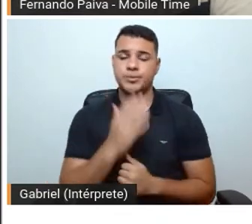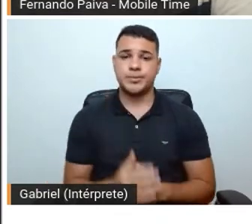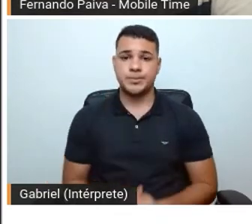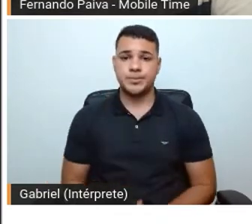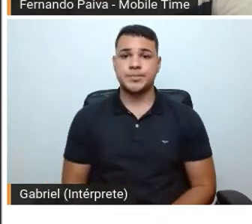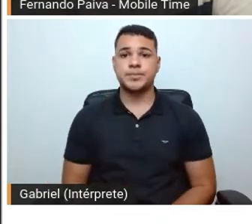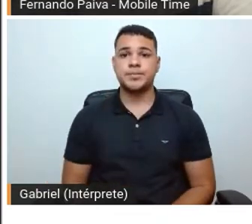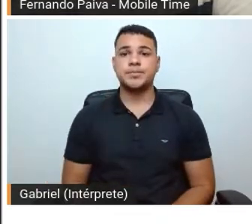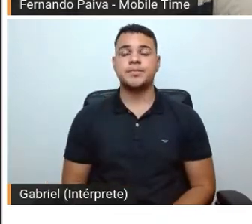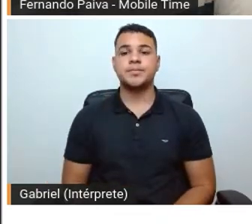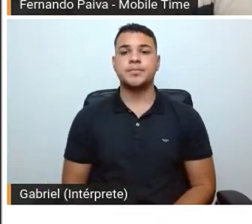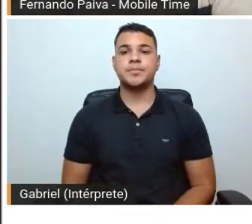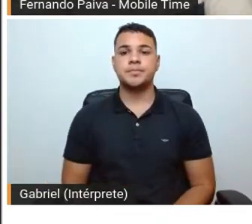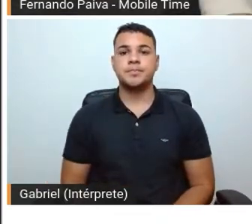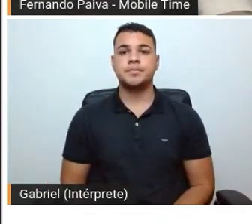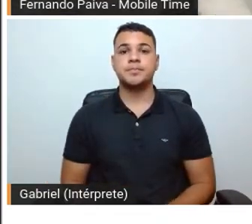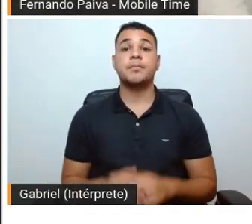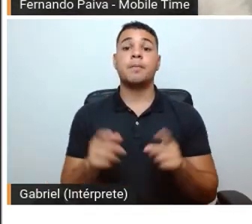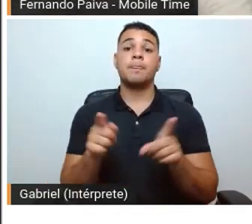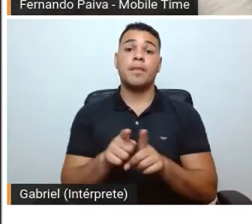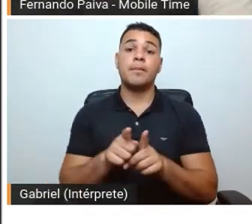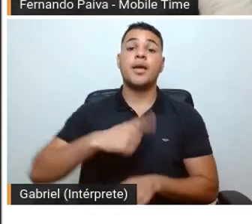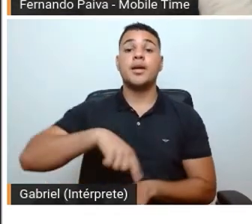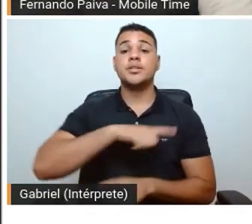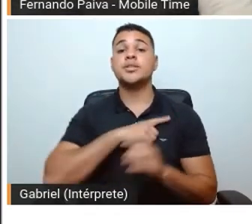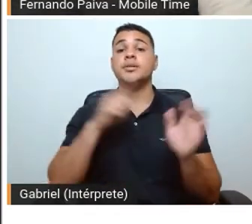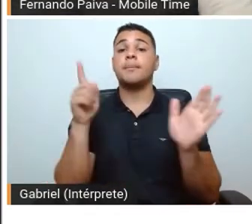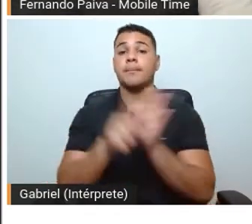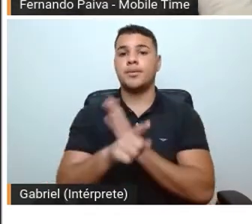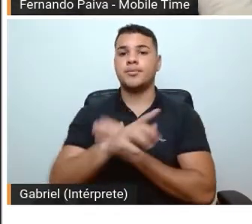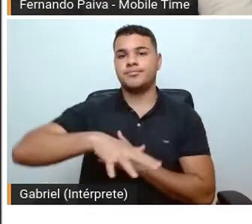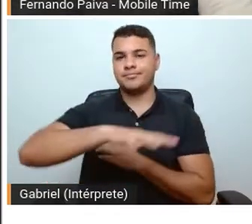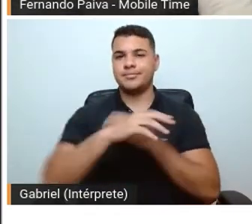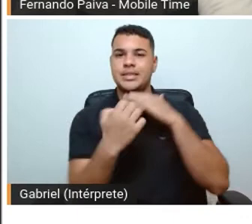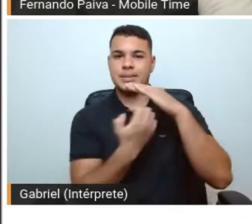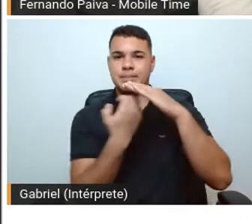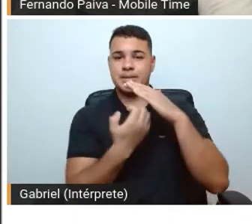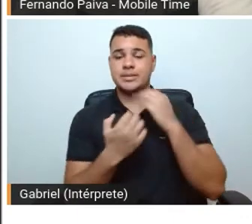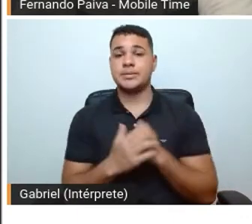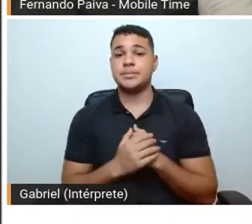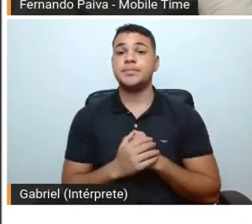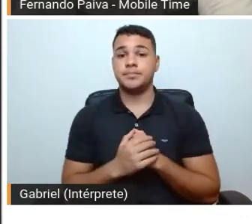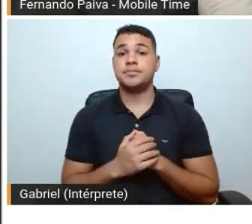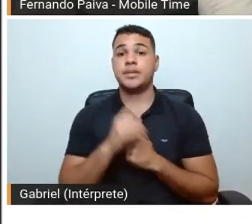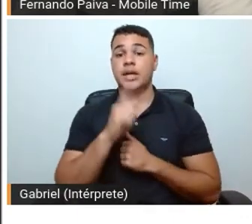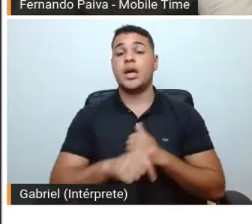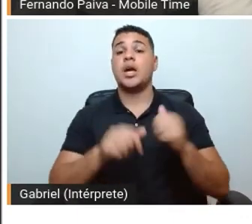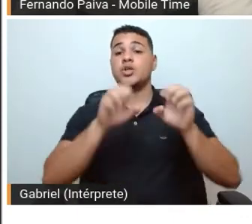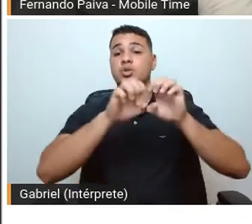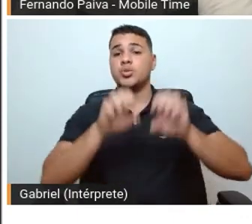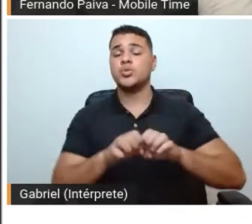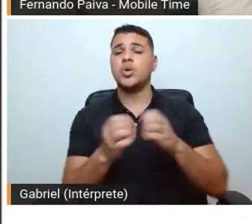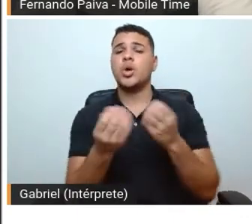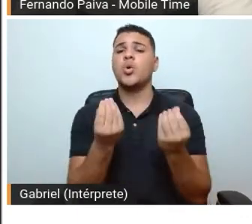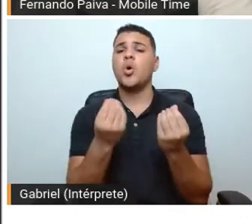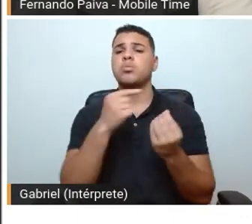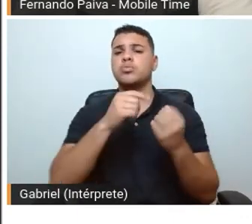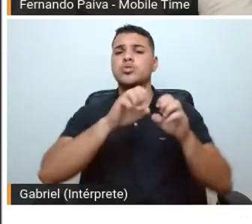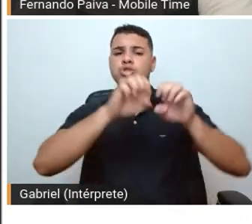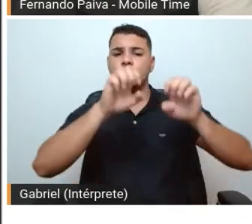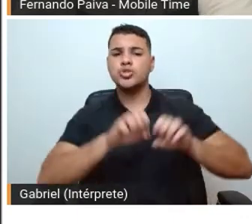a a a gente pergunta também para as empresas sobre um pouco sobre a estrutura como o boxe boxe está